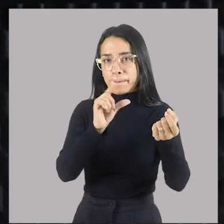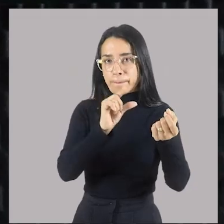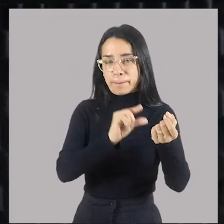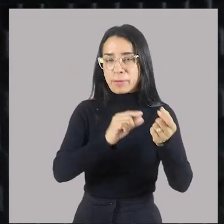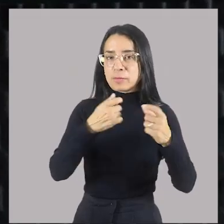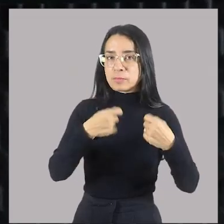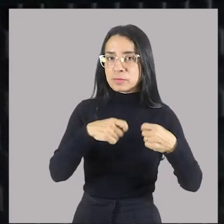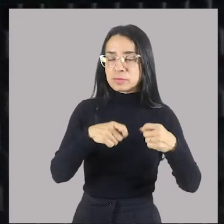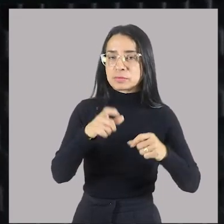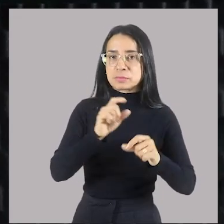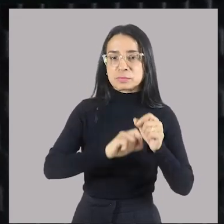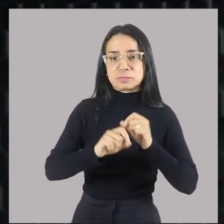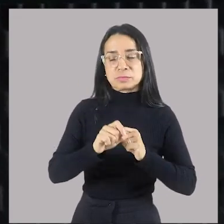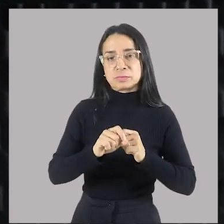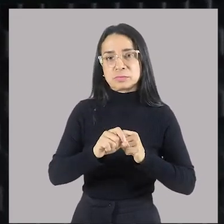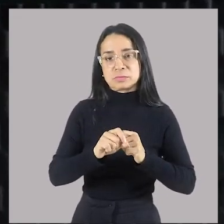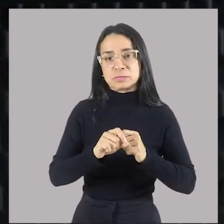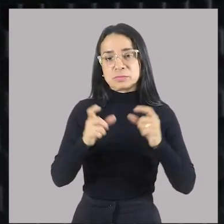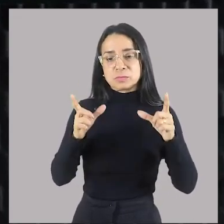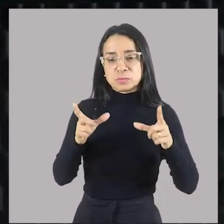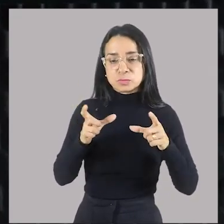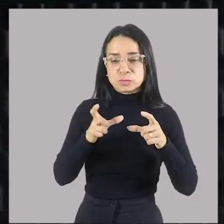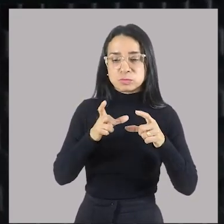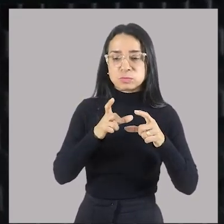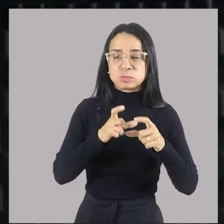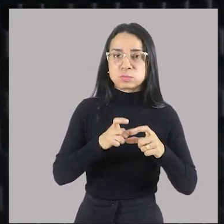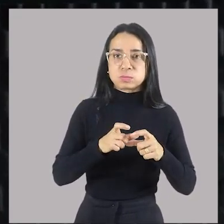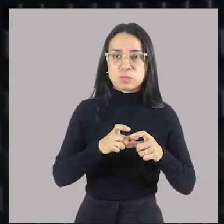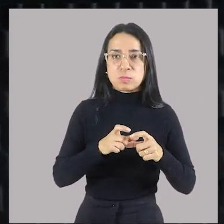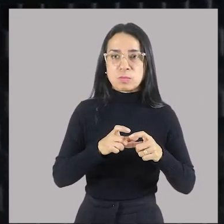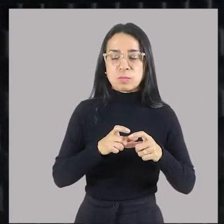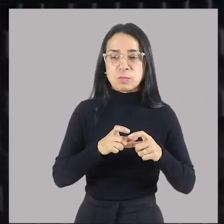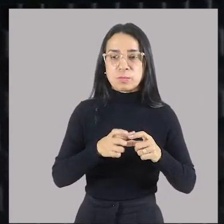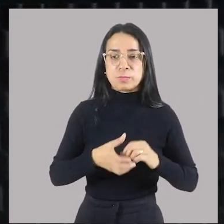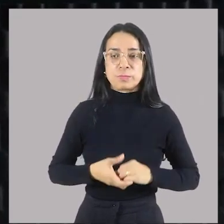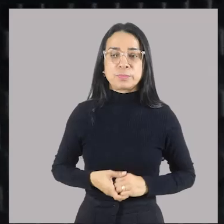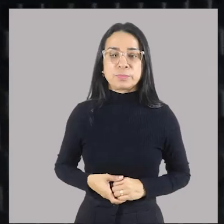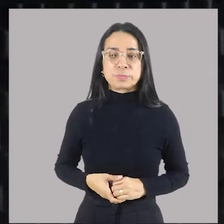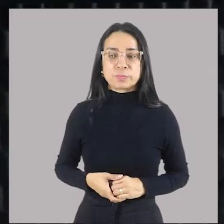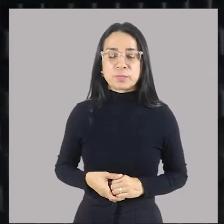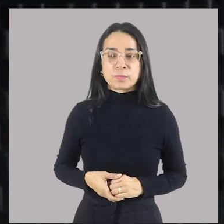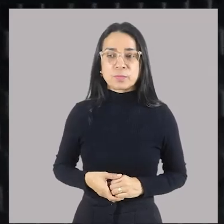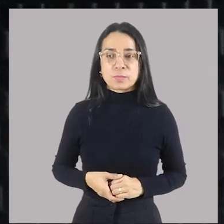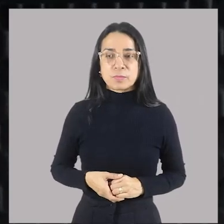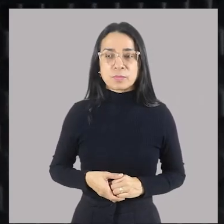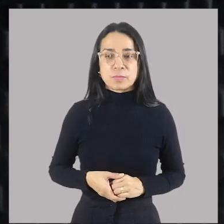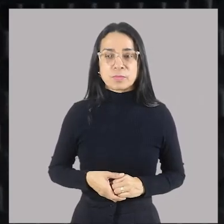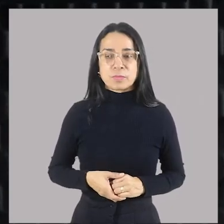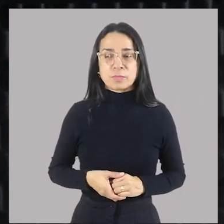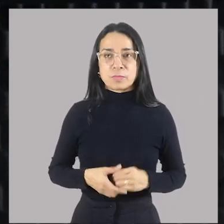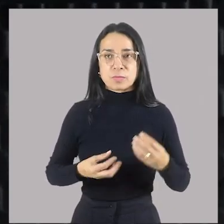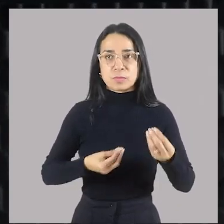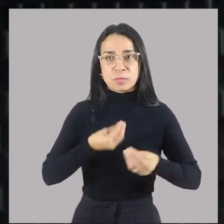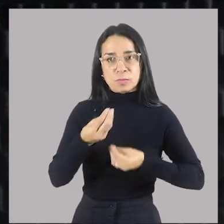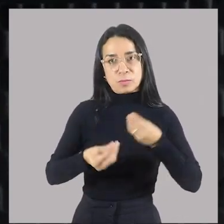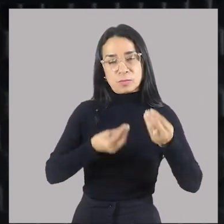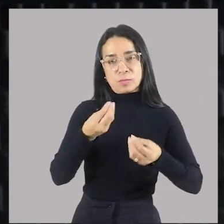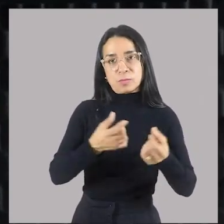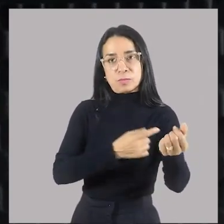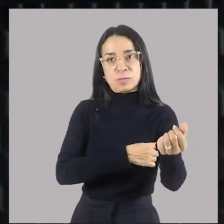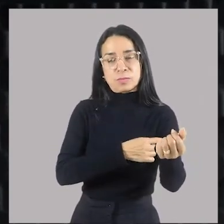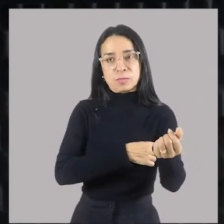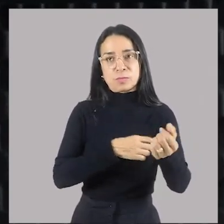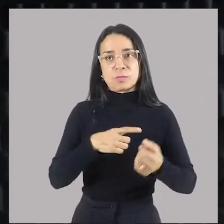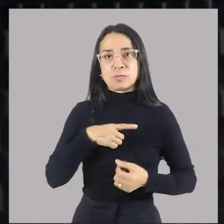necessidade de suprimento sanguíneo, vai ter uma vasoconstrição. Então, uma das capacidades da musculatura é de